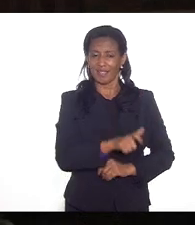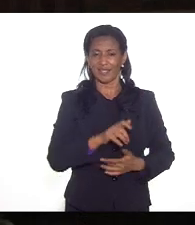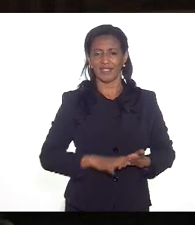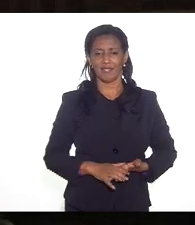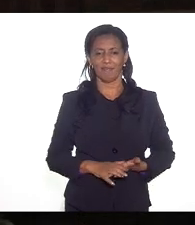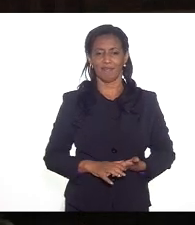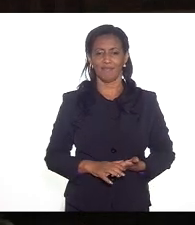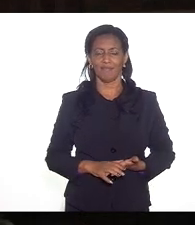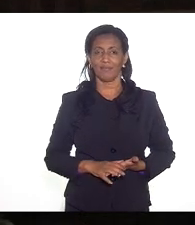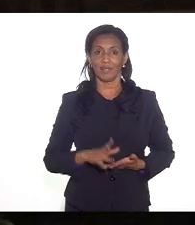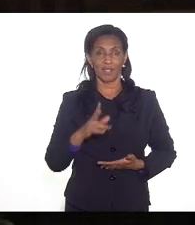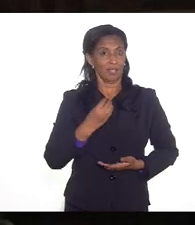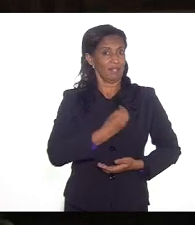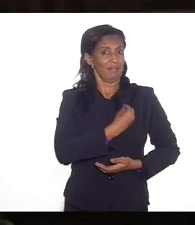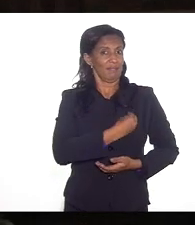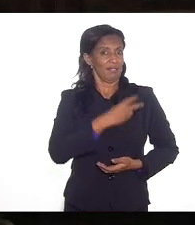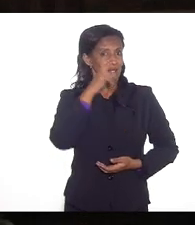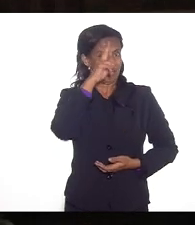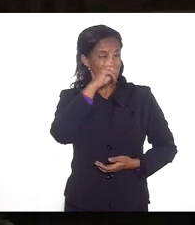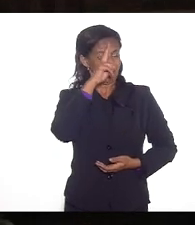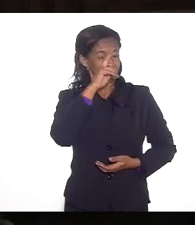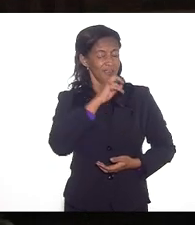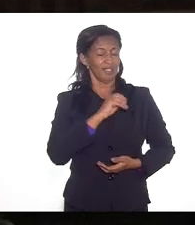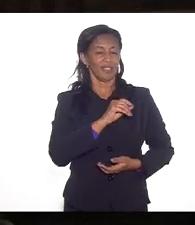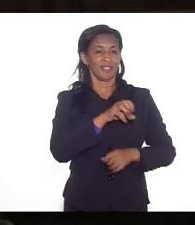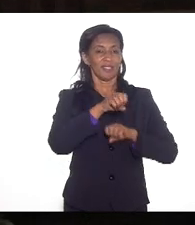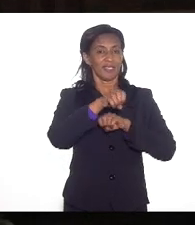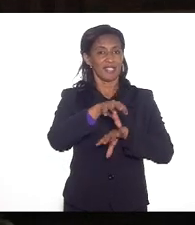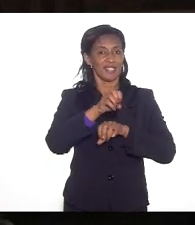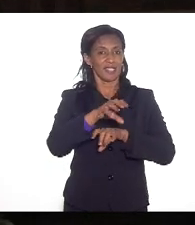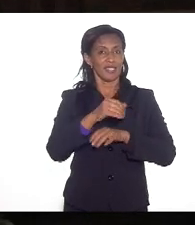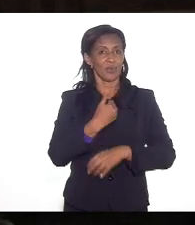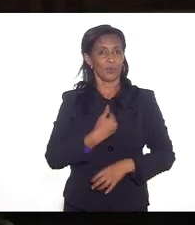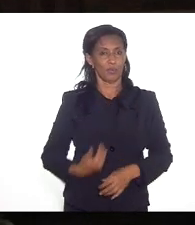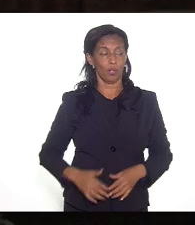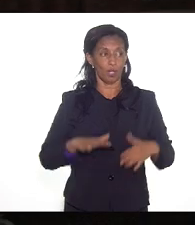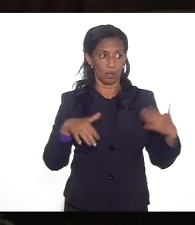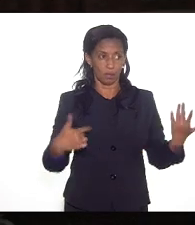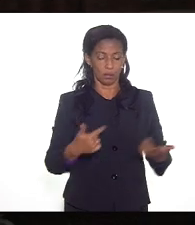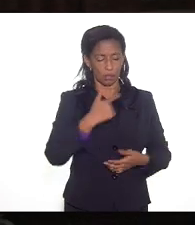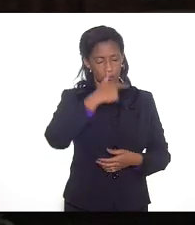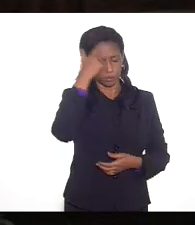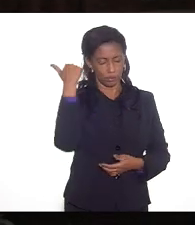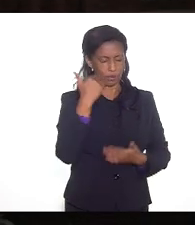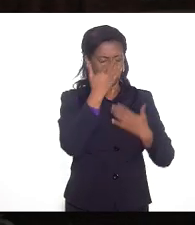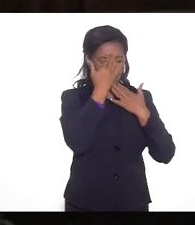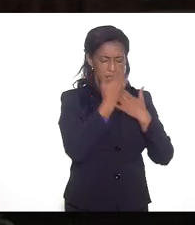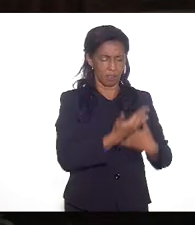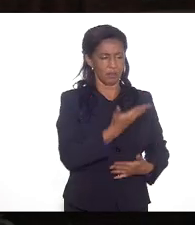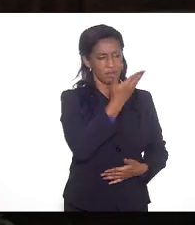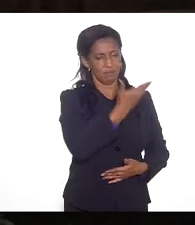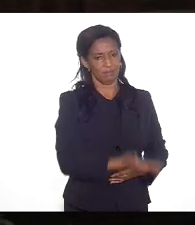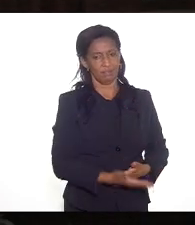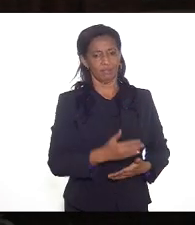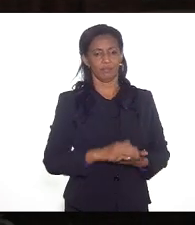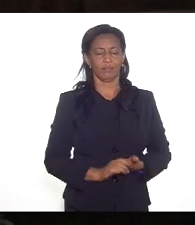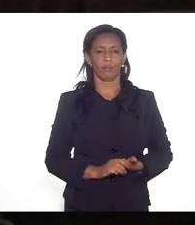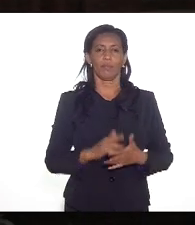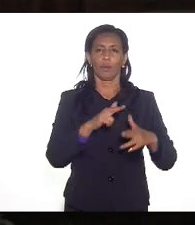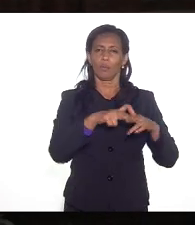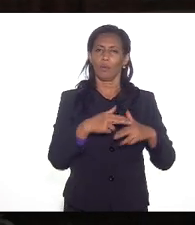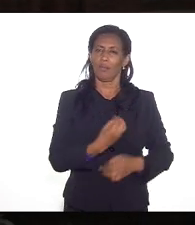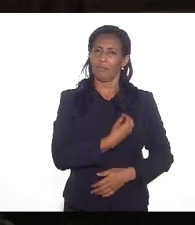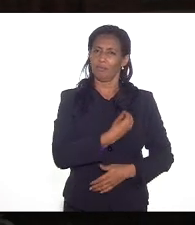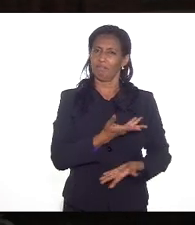página histórico importante emblemática da educação pública do Rio de Janeiro então principal eu quero agradecer a você por